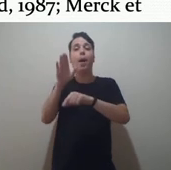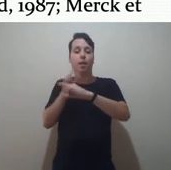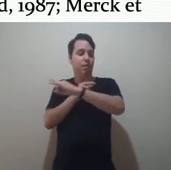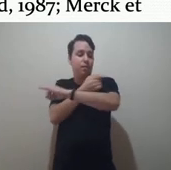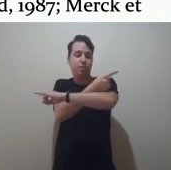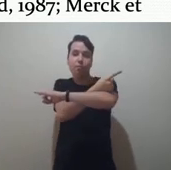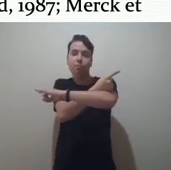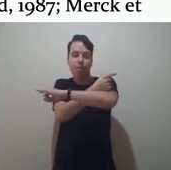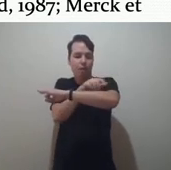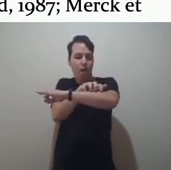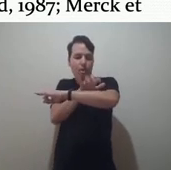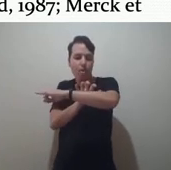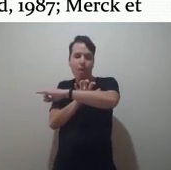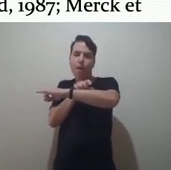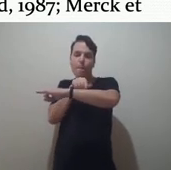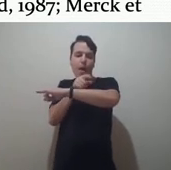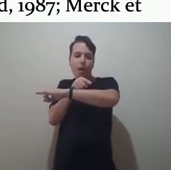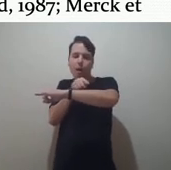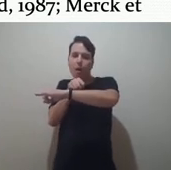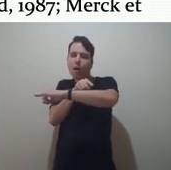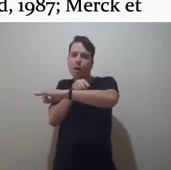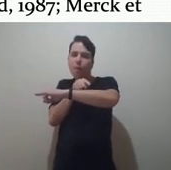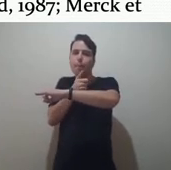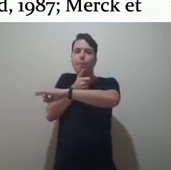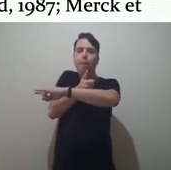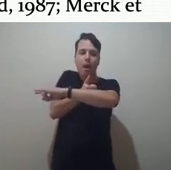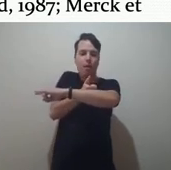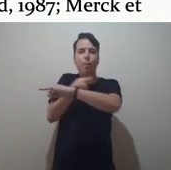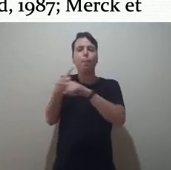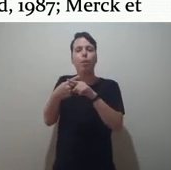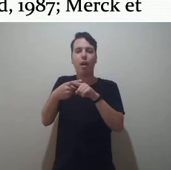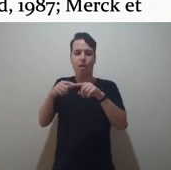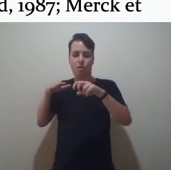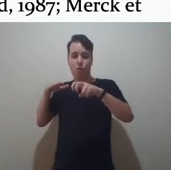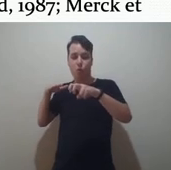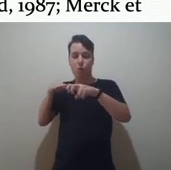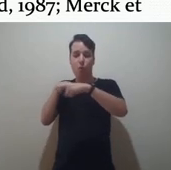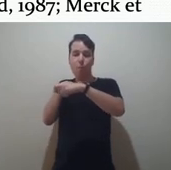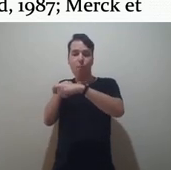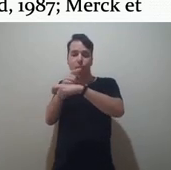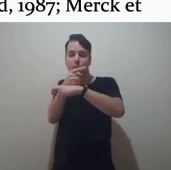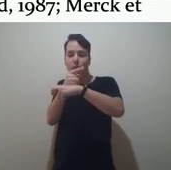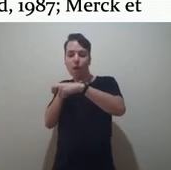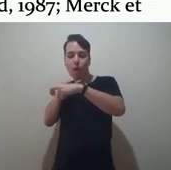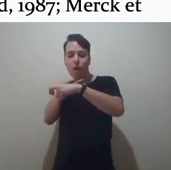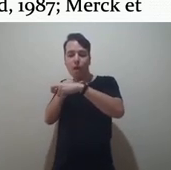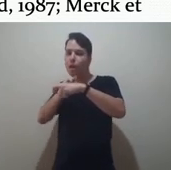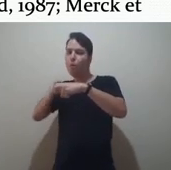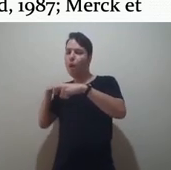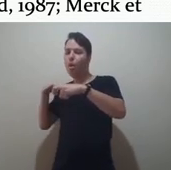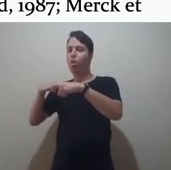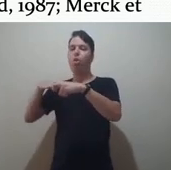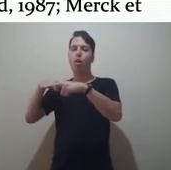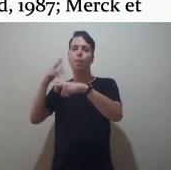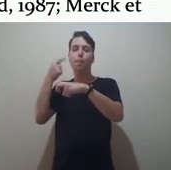ele geralmente tá tentando fugir, né? Ele tenta fugir do veículo, então essas lesões são